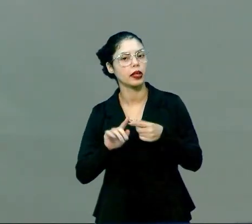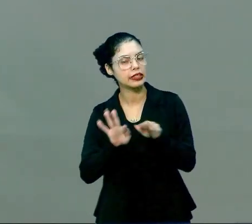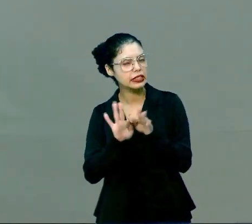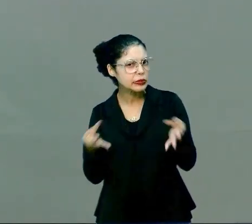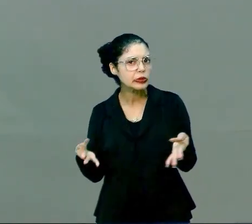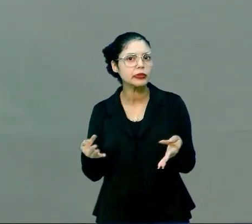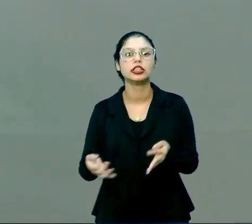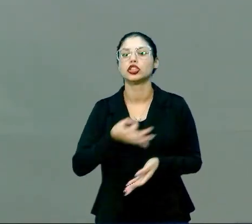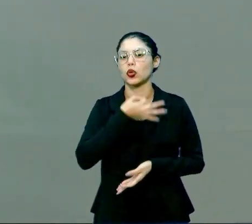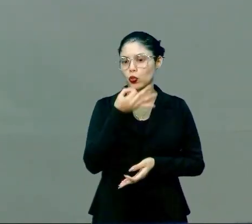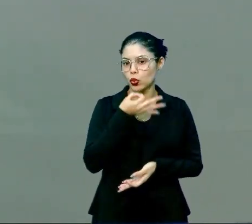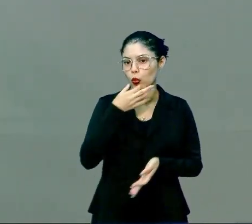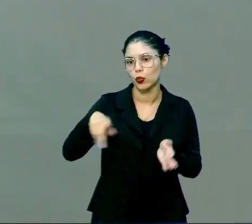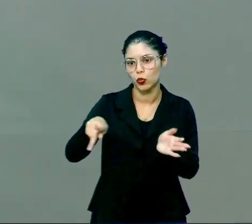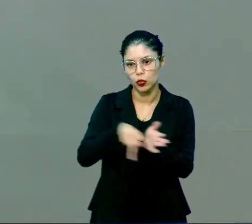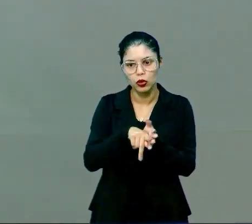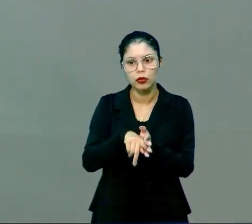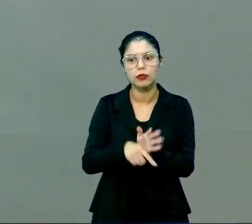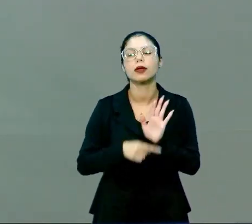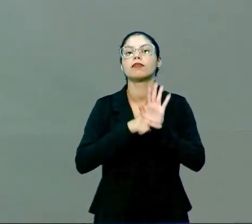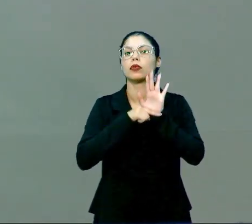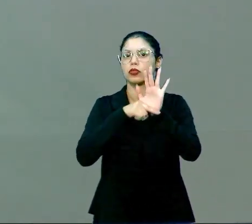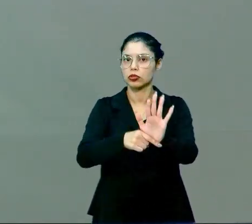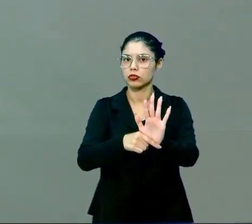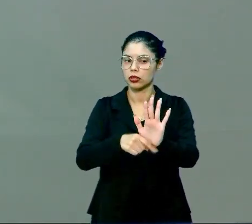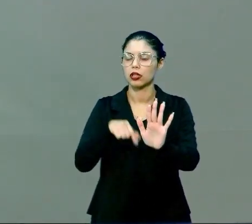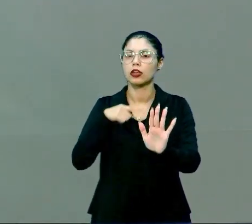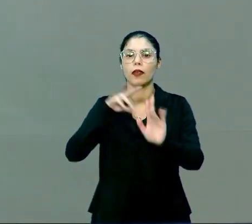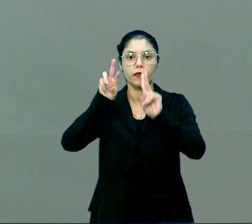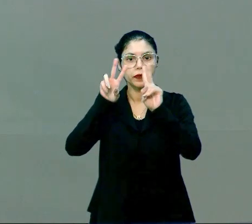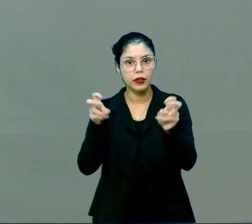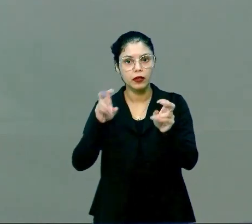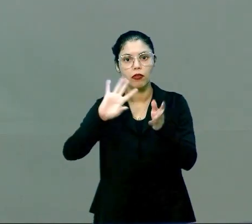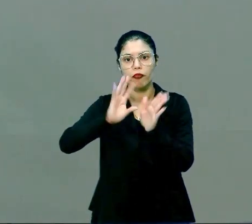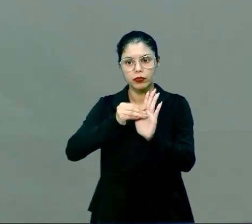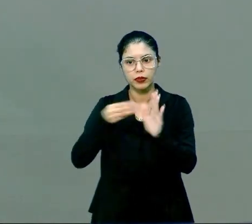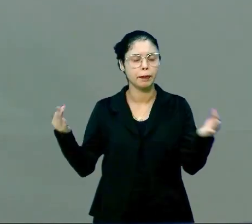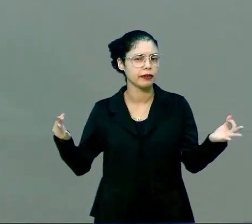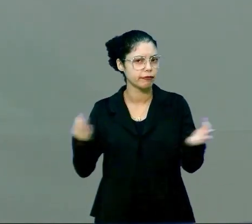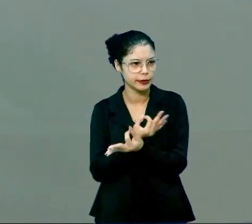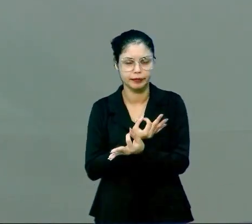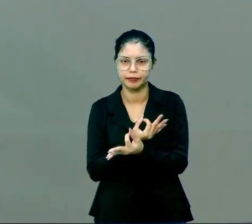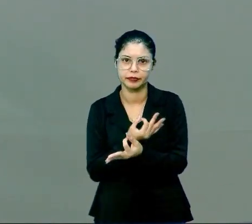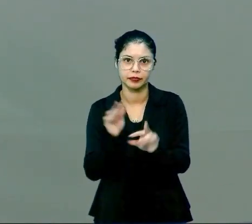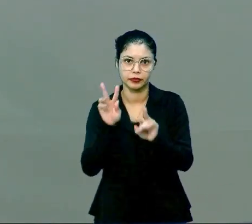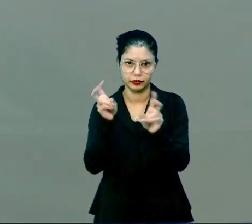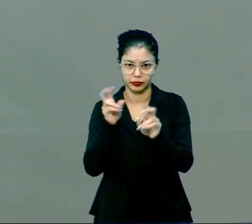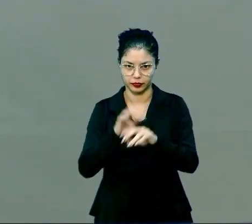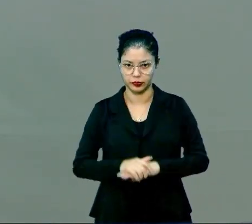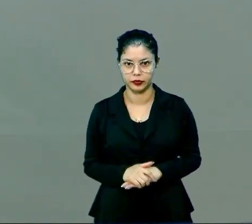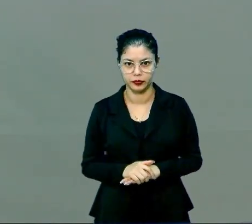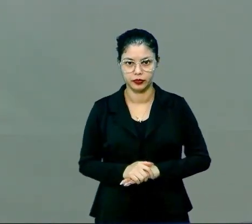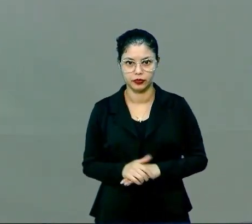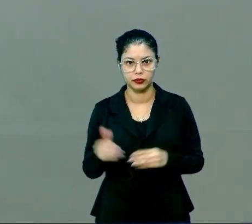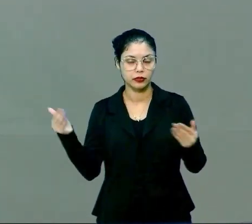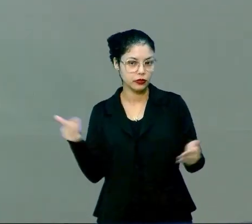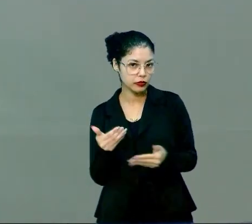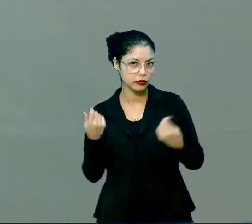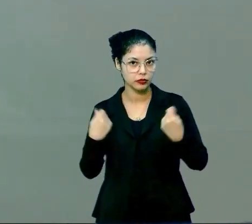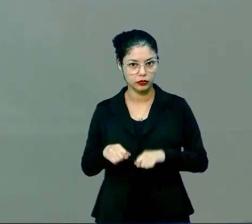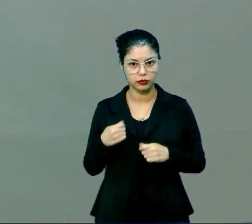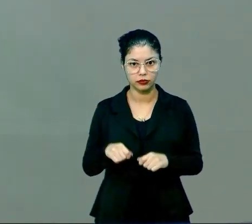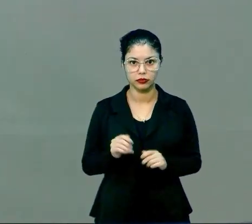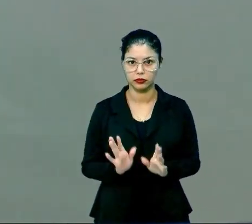simplesmente teve argumentos necessários para comprovar que a teoria ela se enquadra perfeitamente no tema. E aí agora ele